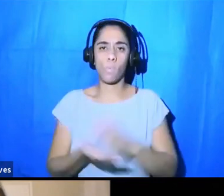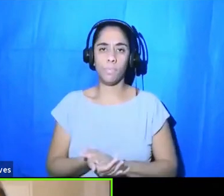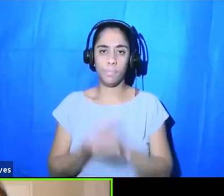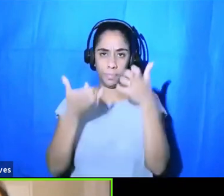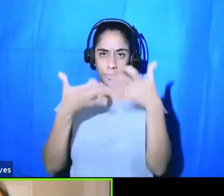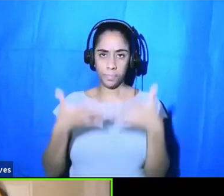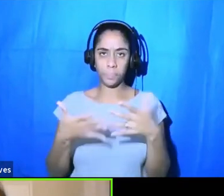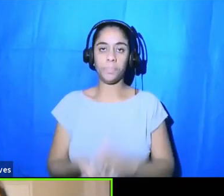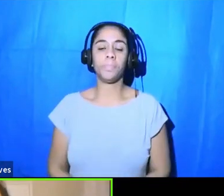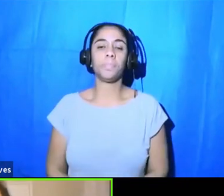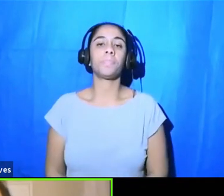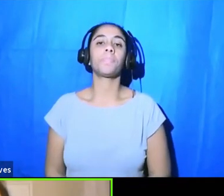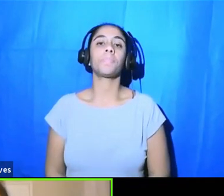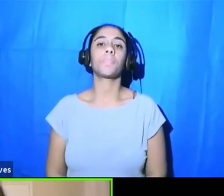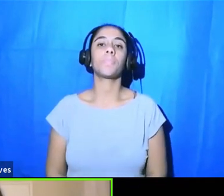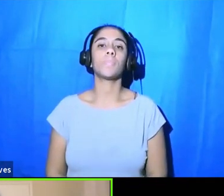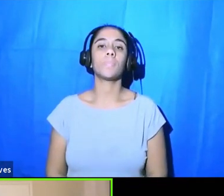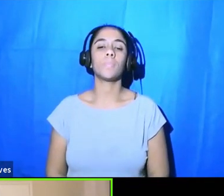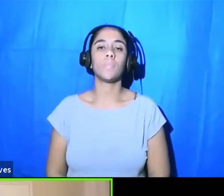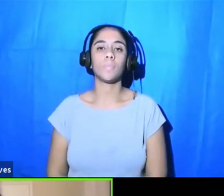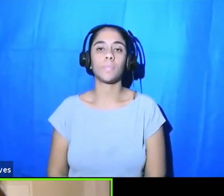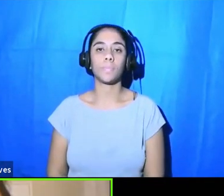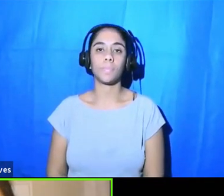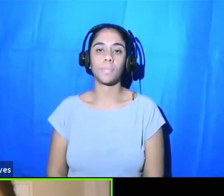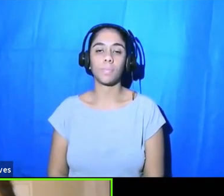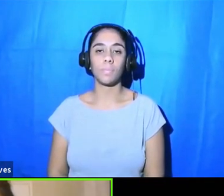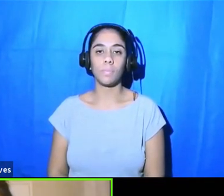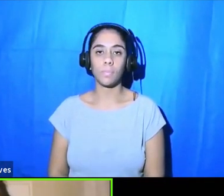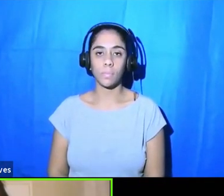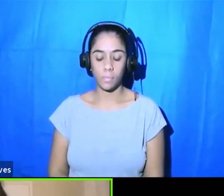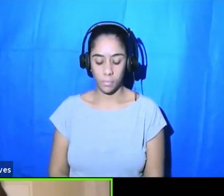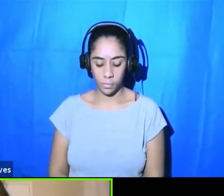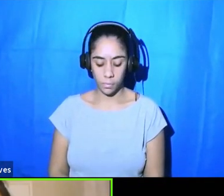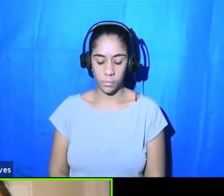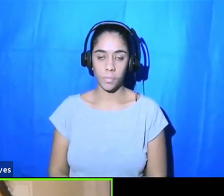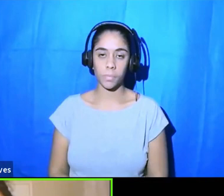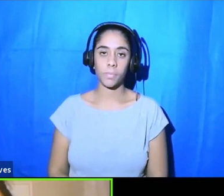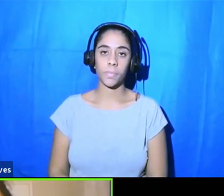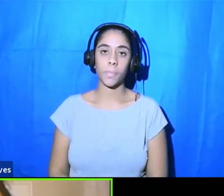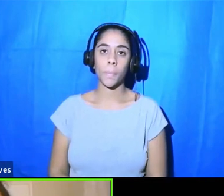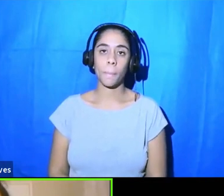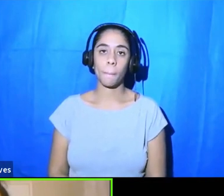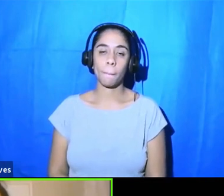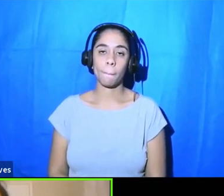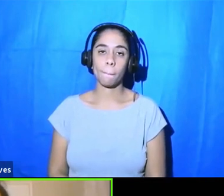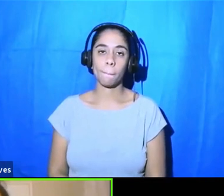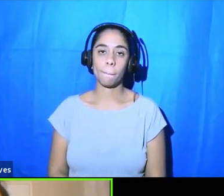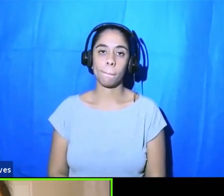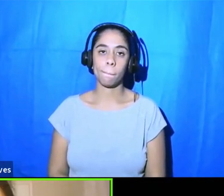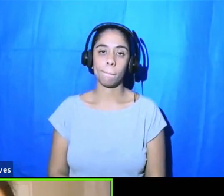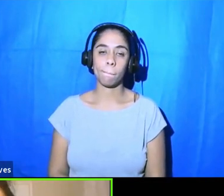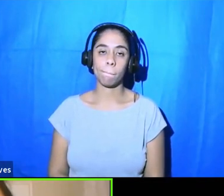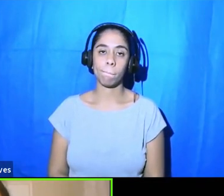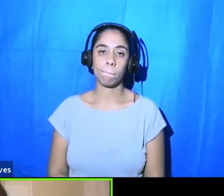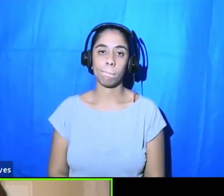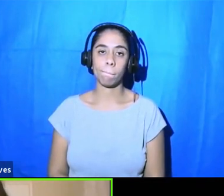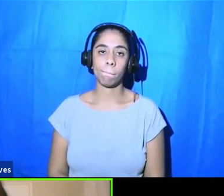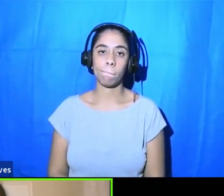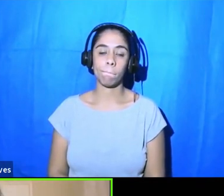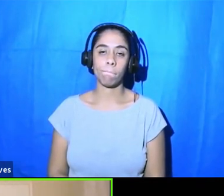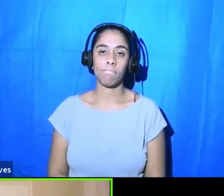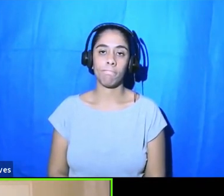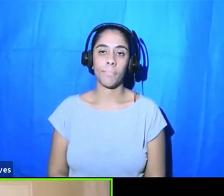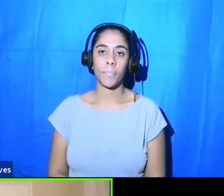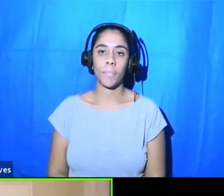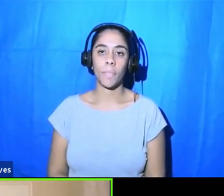Bom, este é o primeiro processo constituinte no mundo que tem um carácter paritário, mas